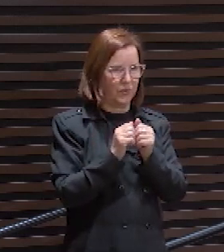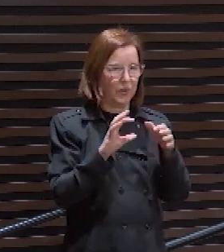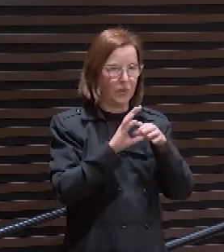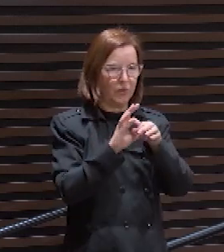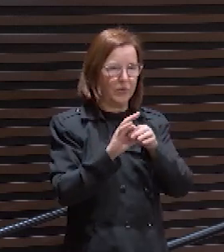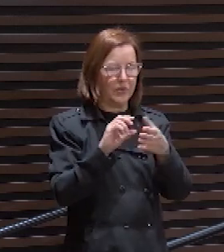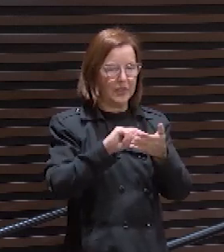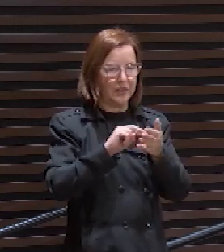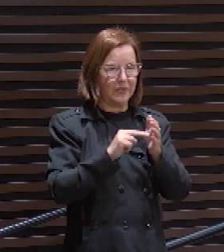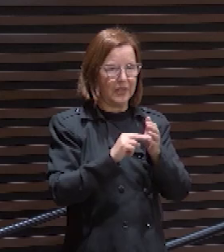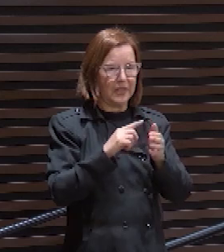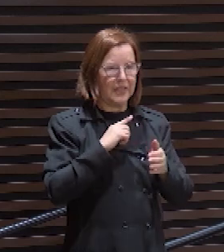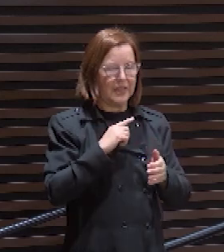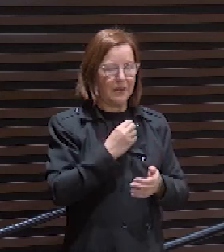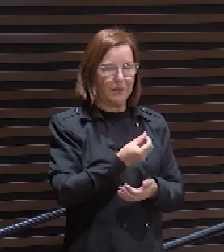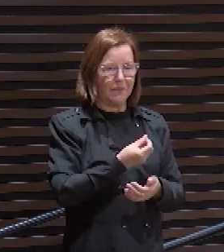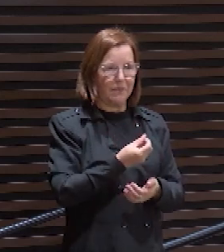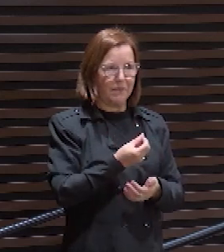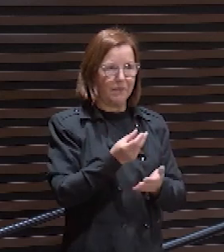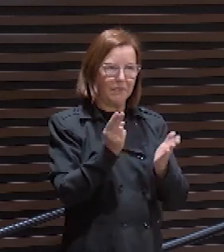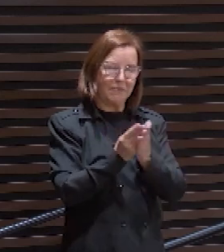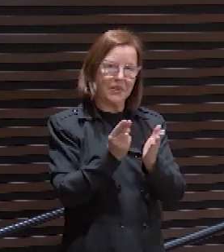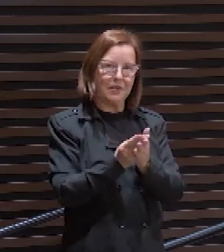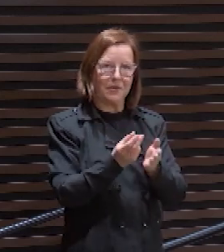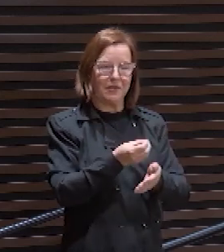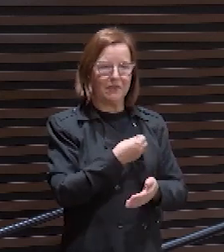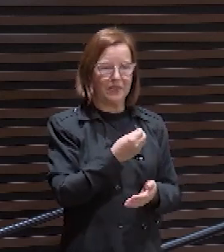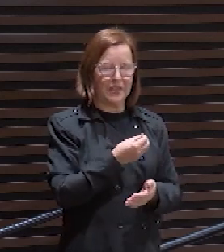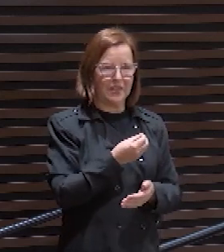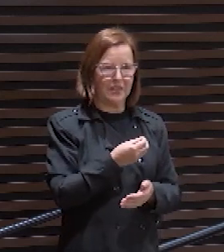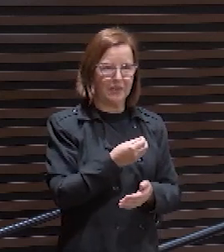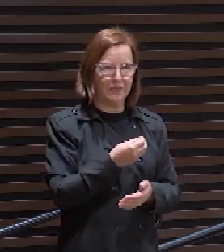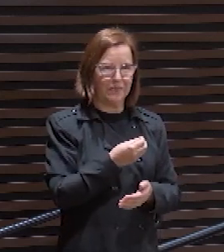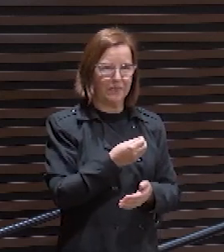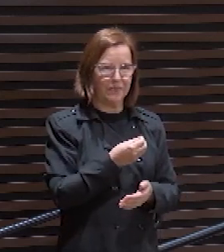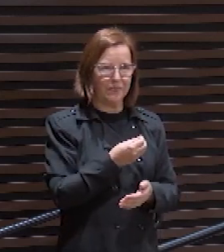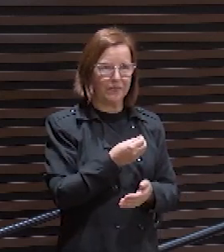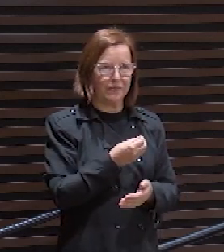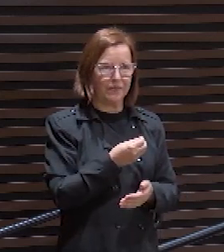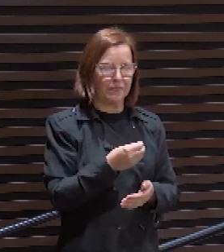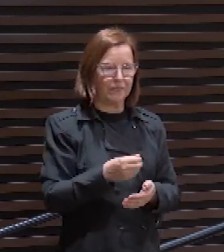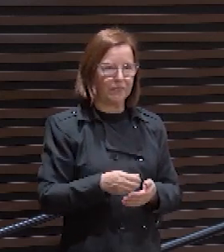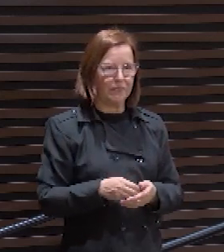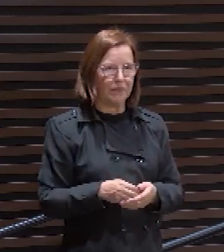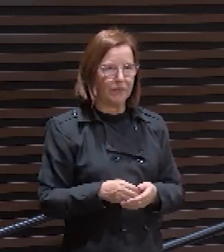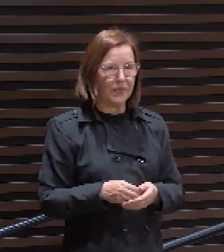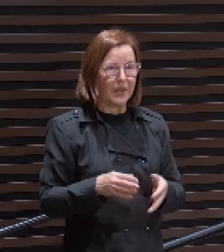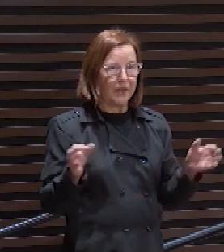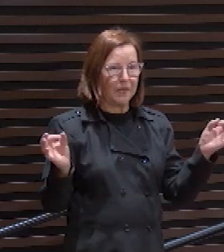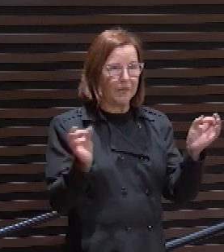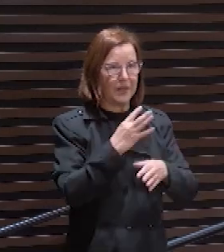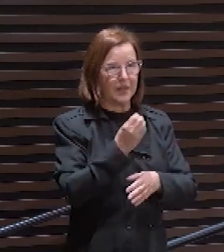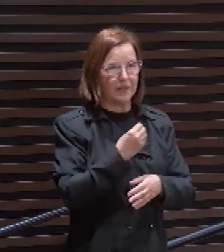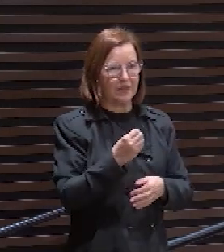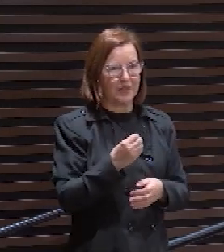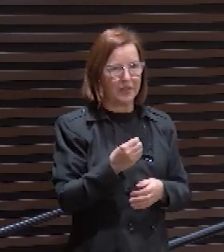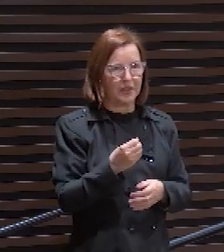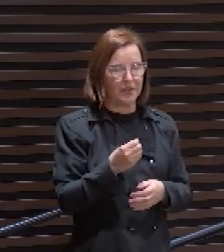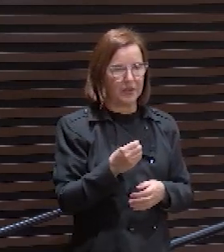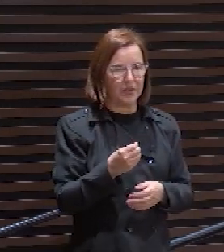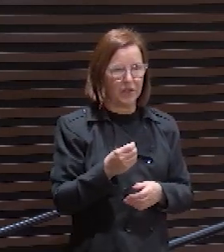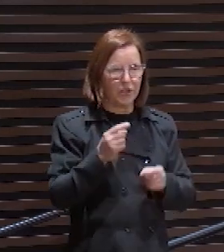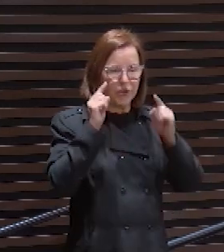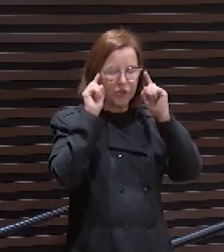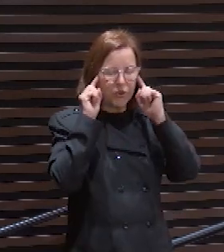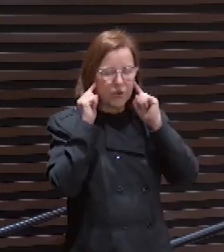significa ter a mesma vida. E isso implica realmente ter a mesma vida. E você chorar com os seus irmãos que